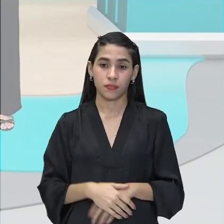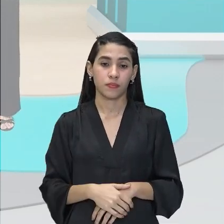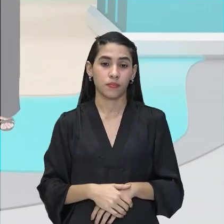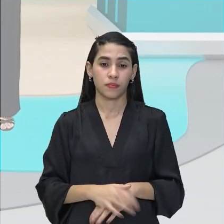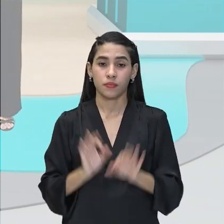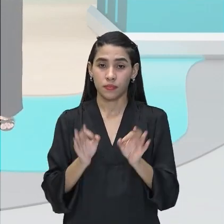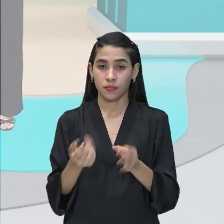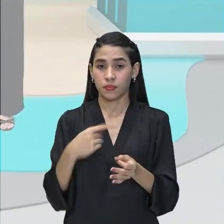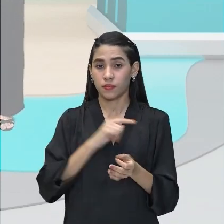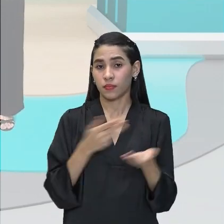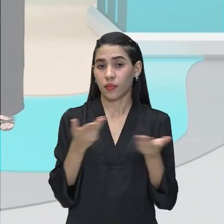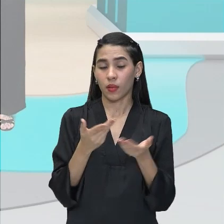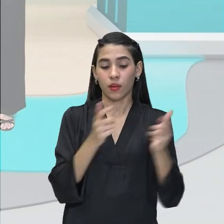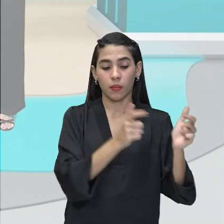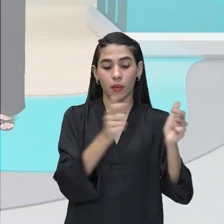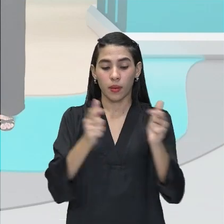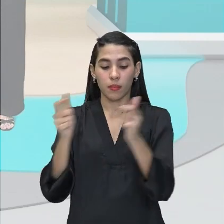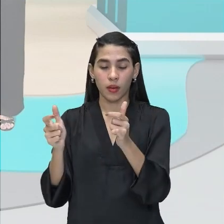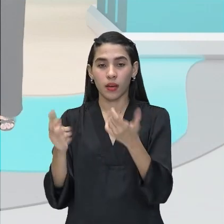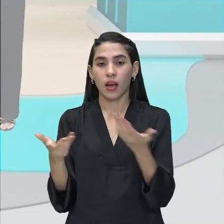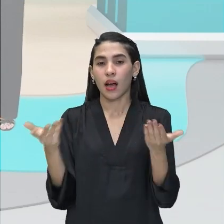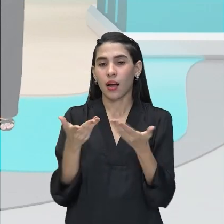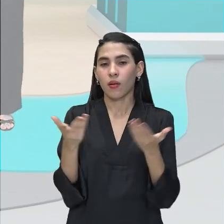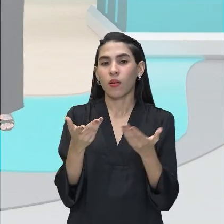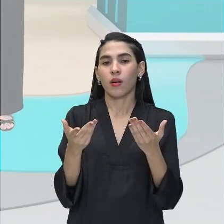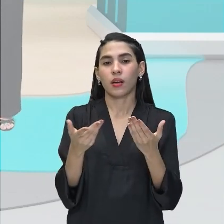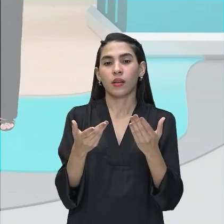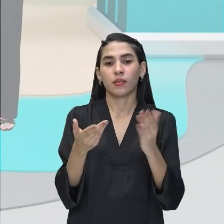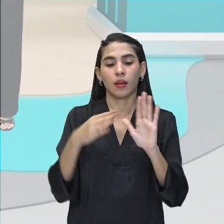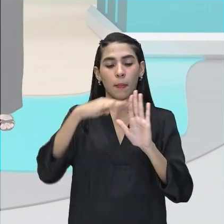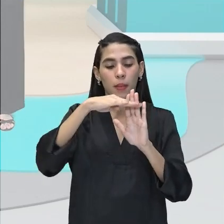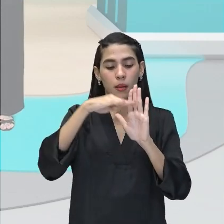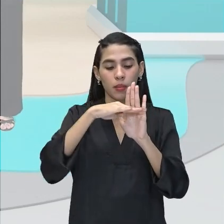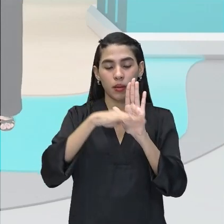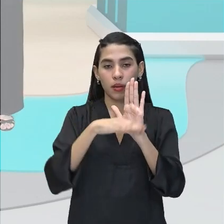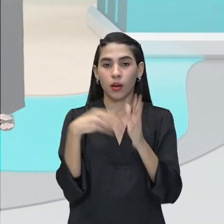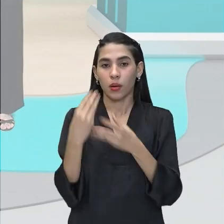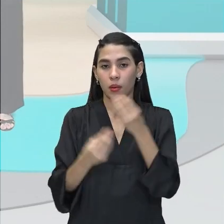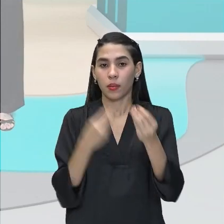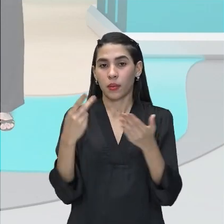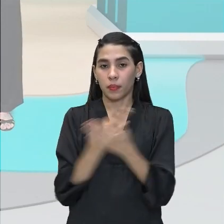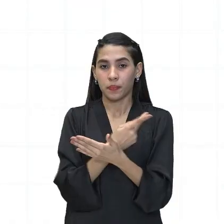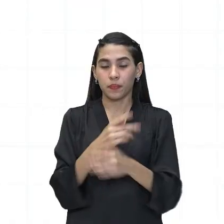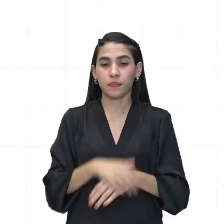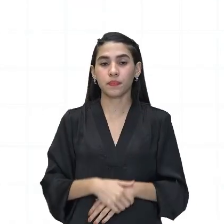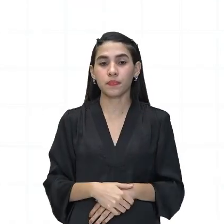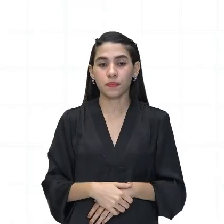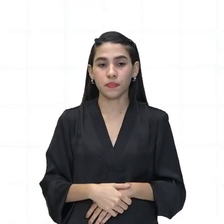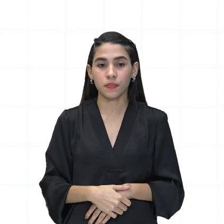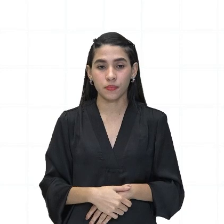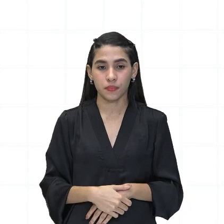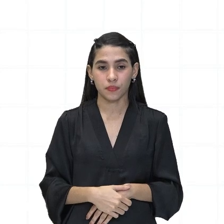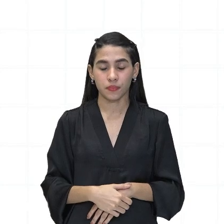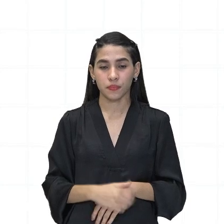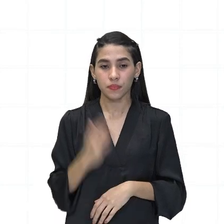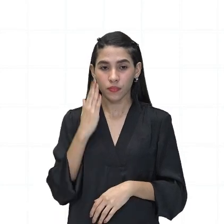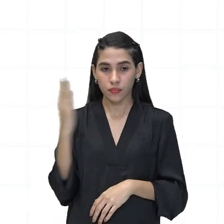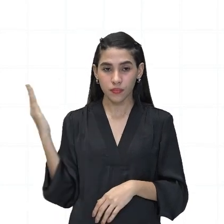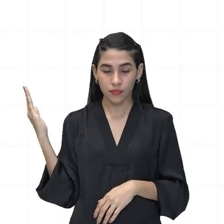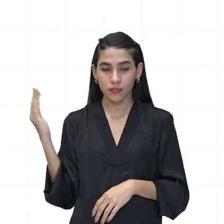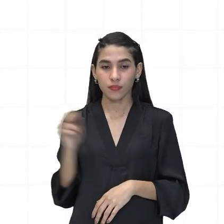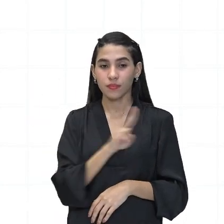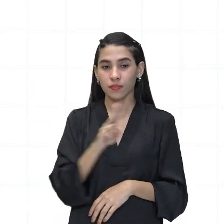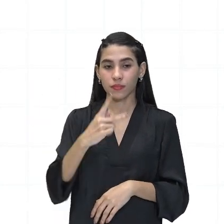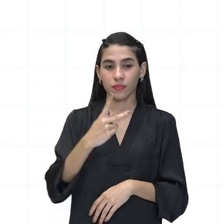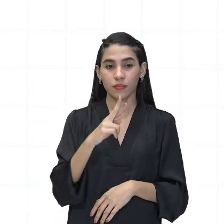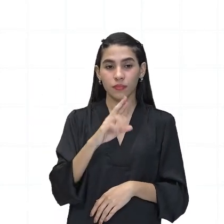agora que a gente já sabe a posição, vamos verificar a classificação de quando isso acontece. Vamos lá? Então, vejam só, olha só, nós